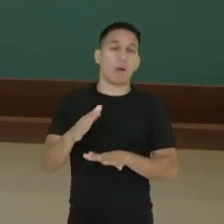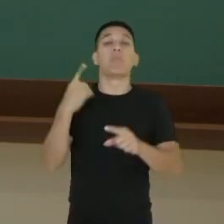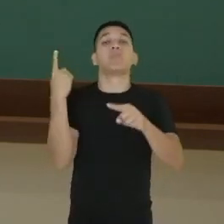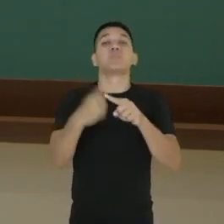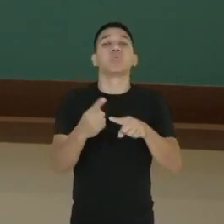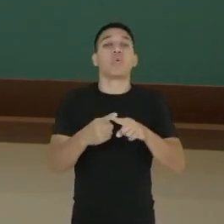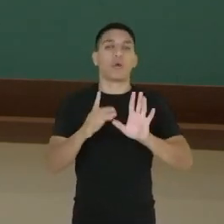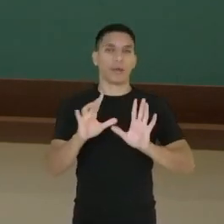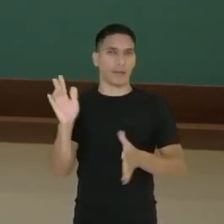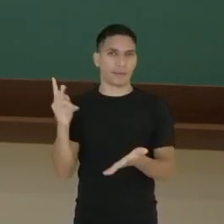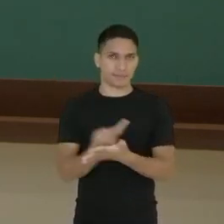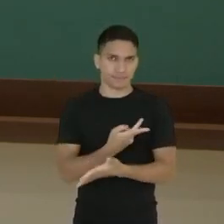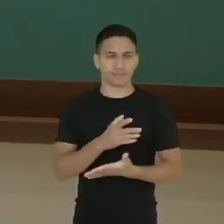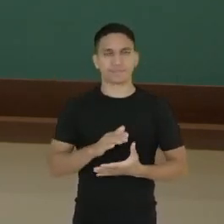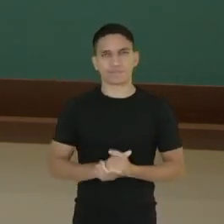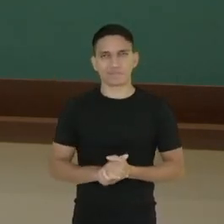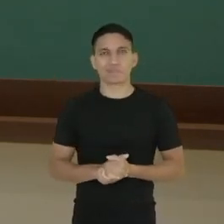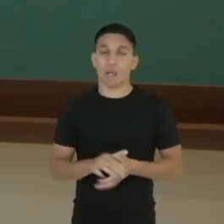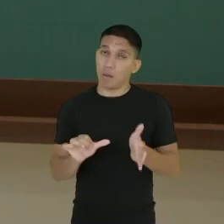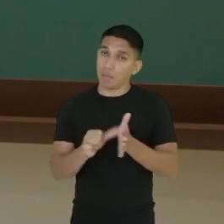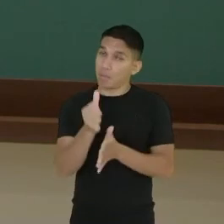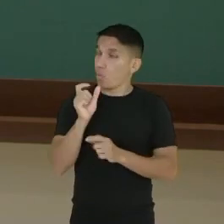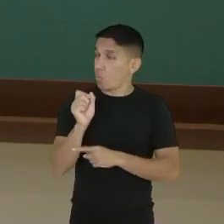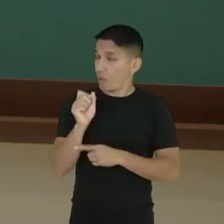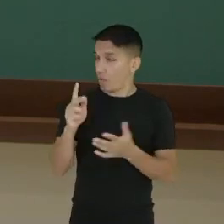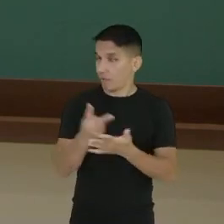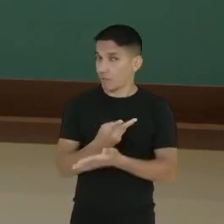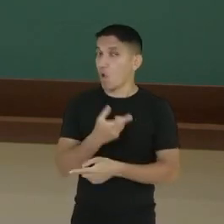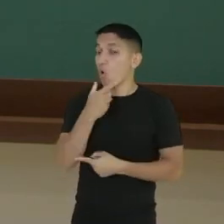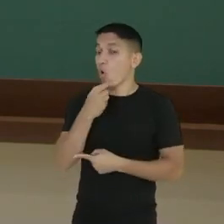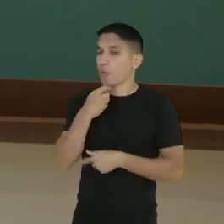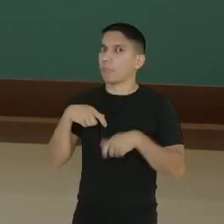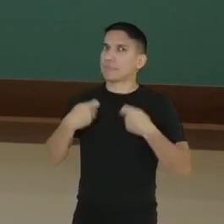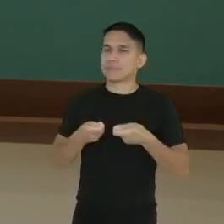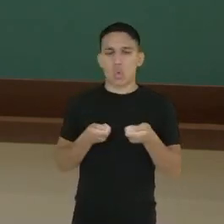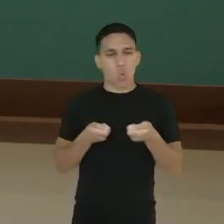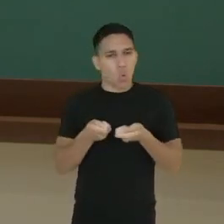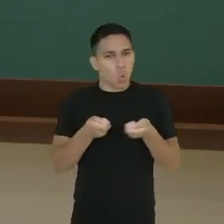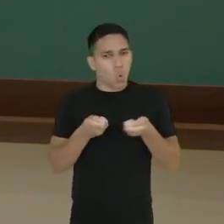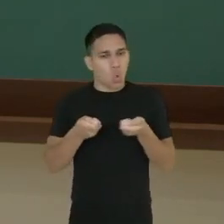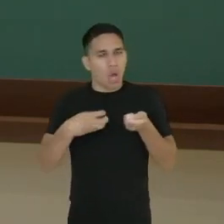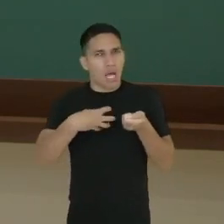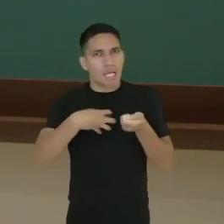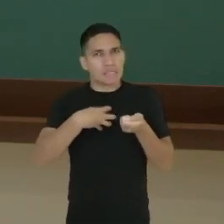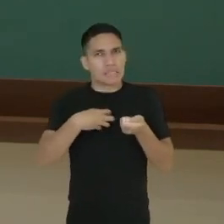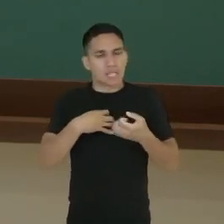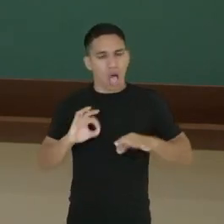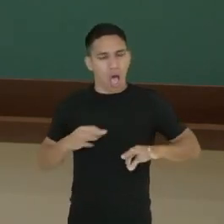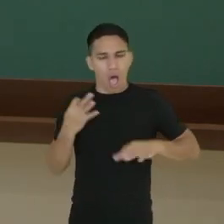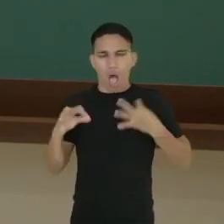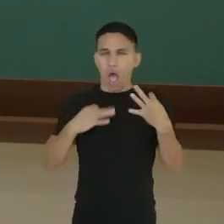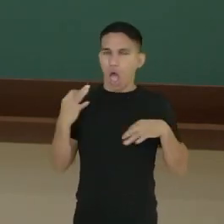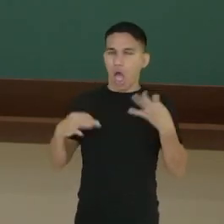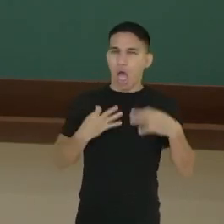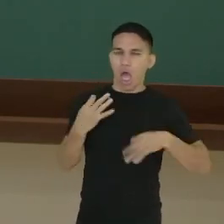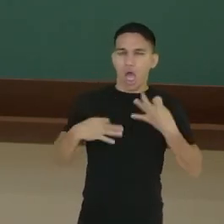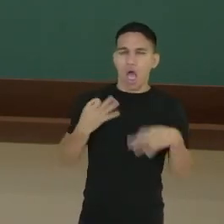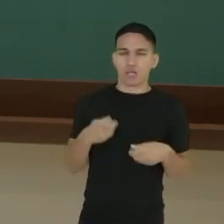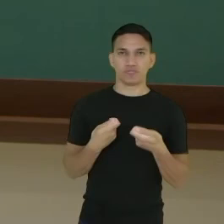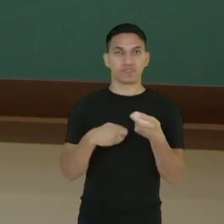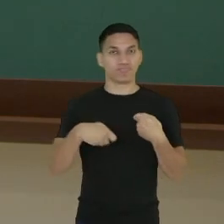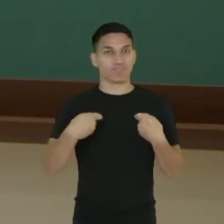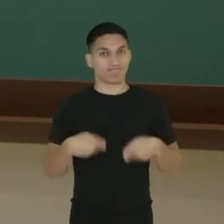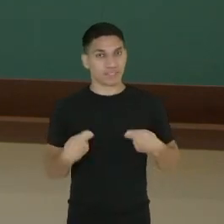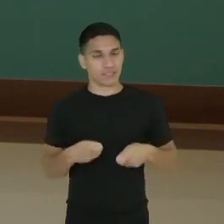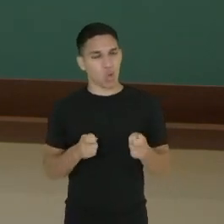Porque o primeiro que o homem tem que ter um controle muito grande do seu corpo, né, para que